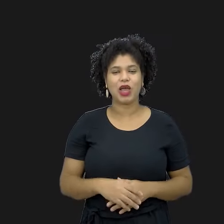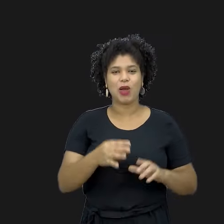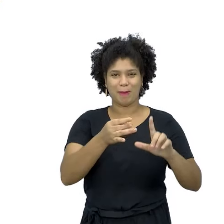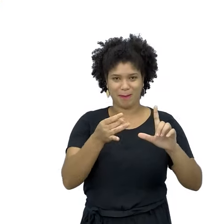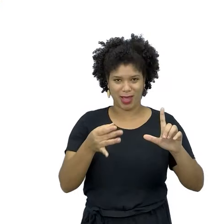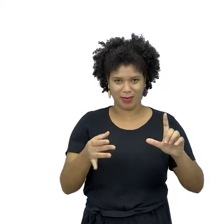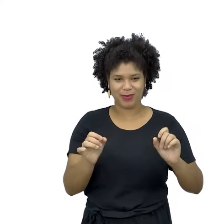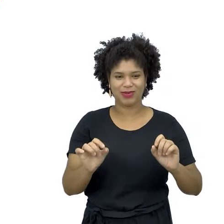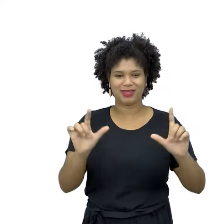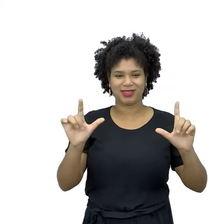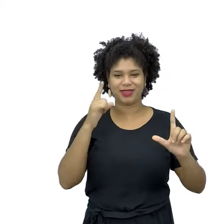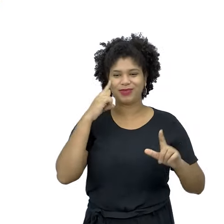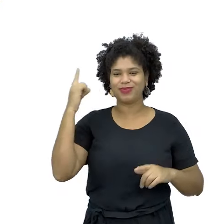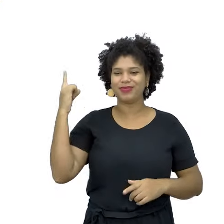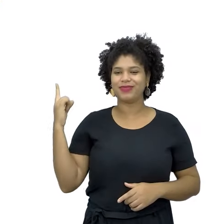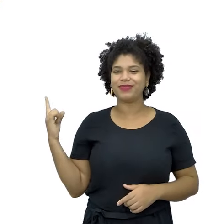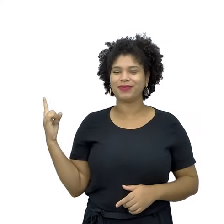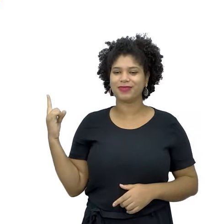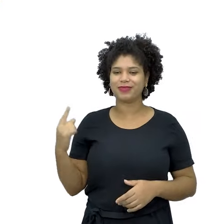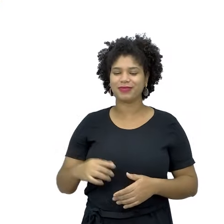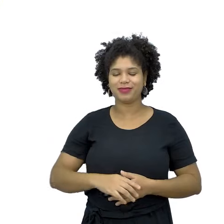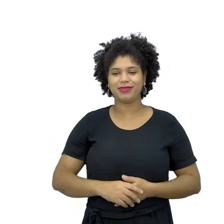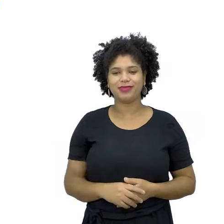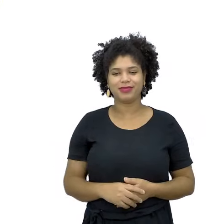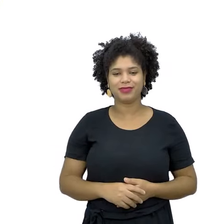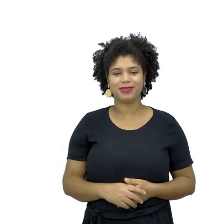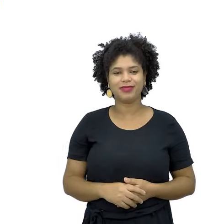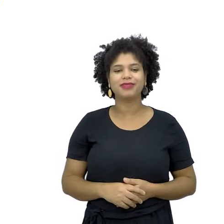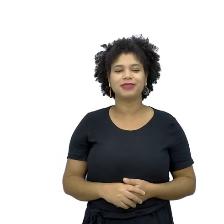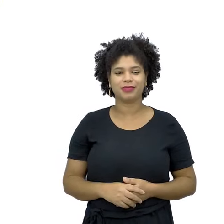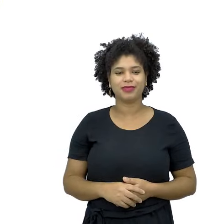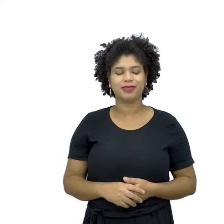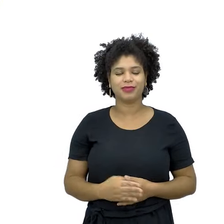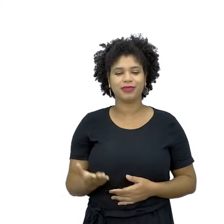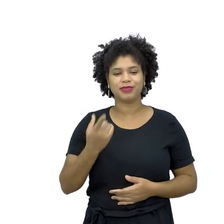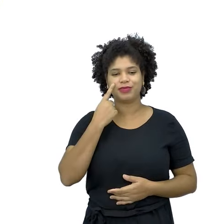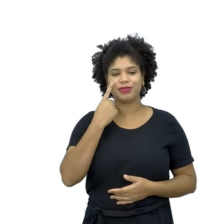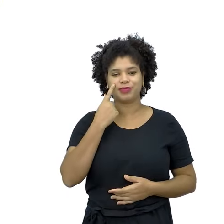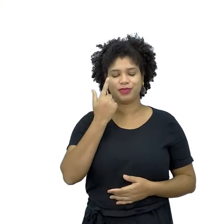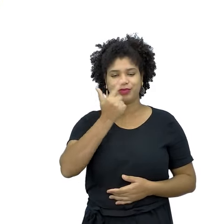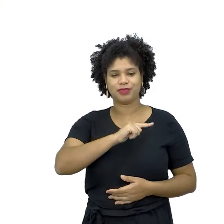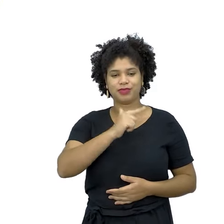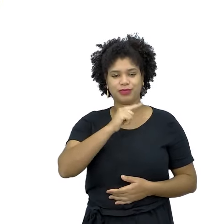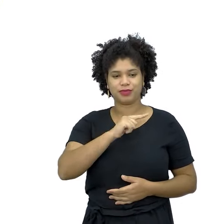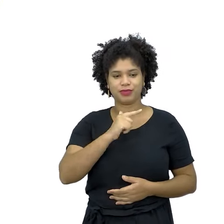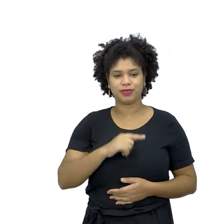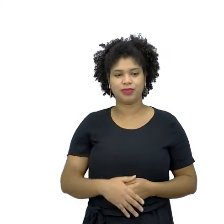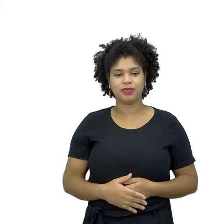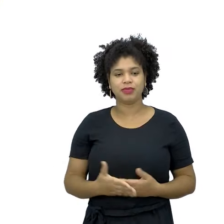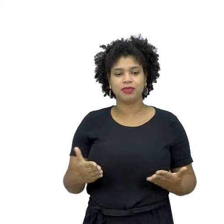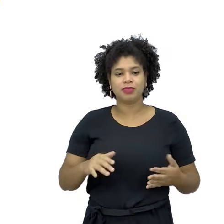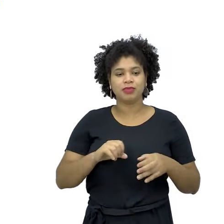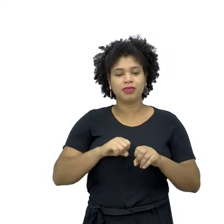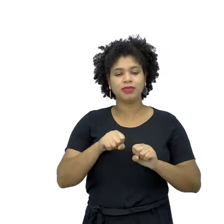que agora apareceu o material. Então, essa